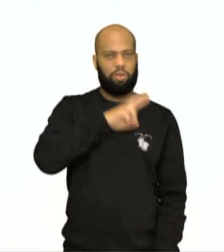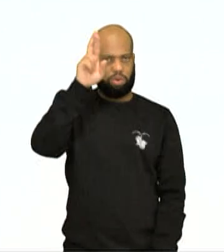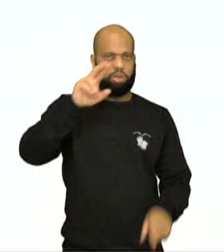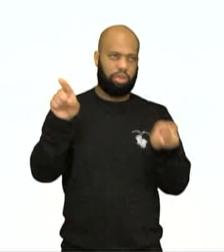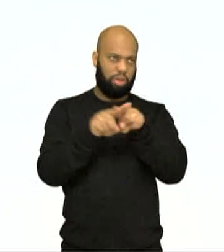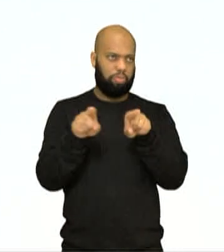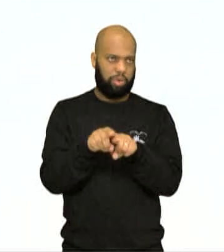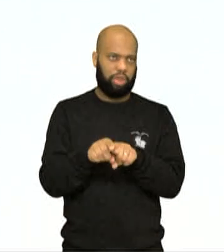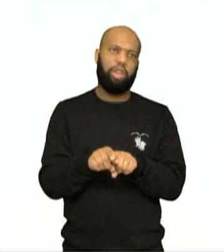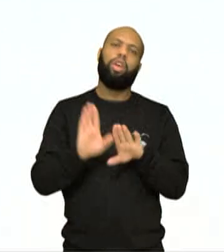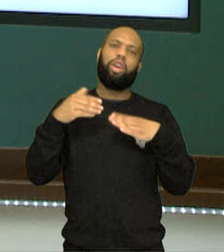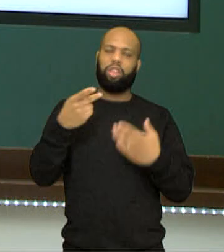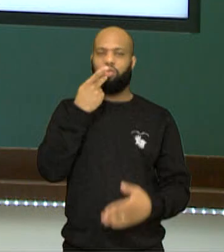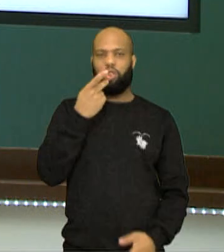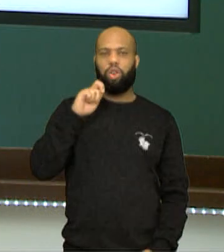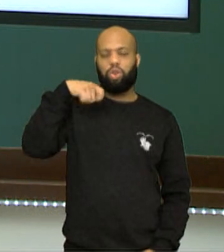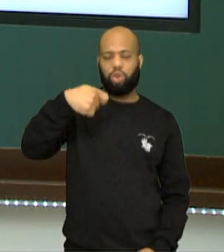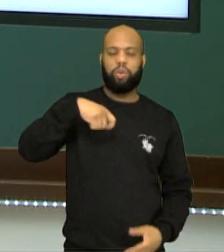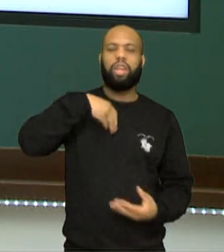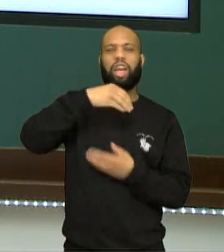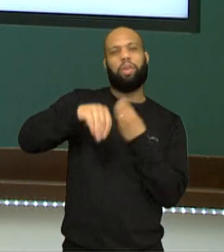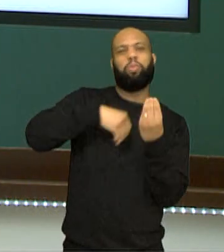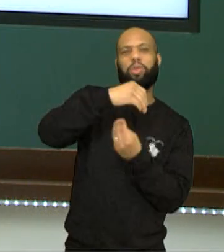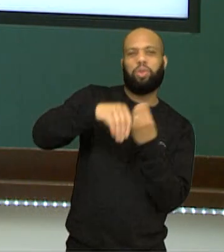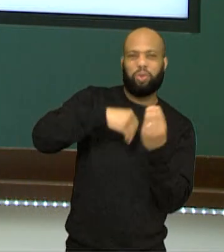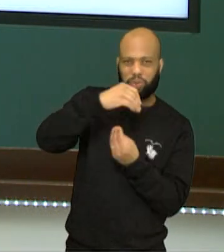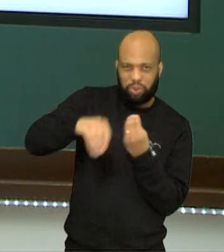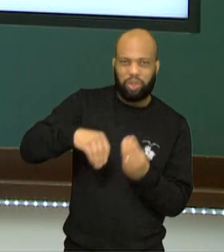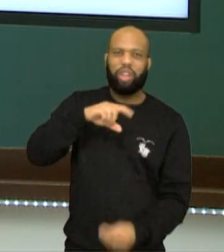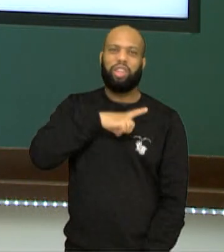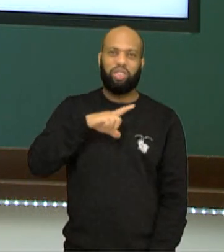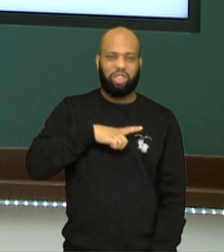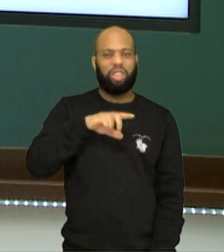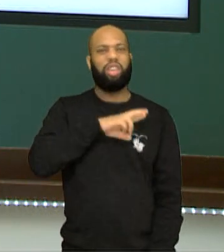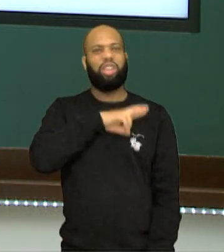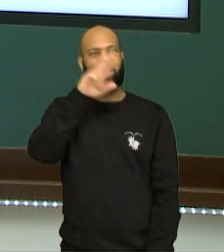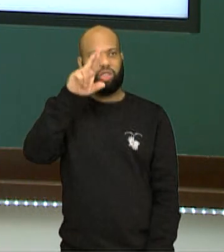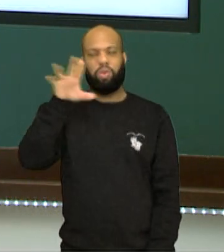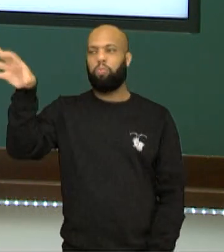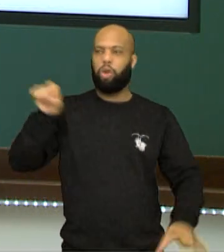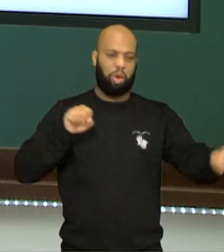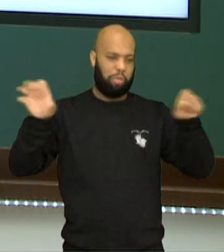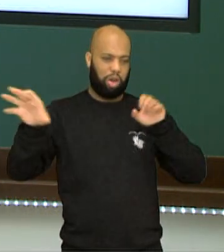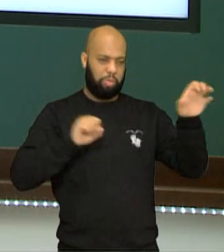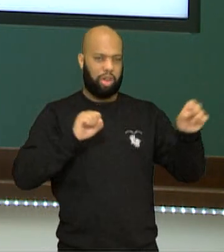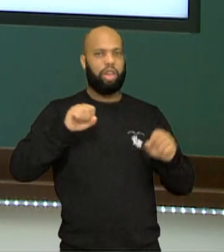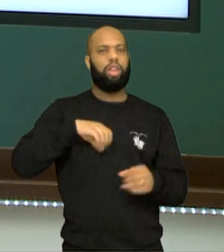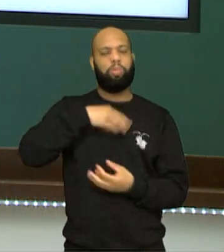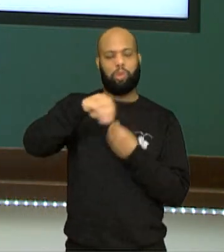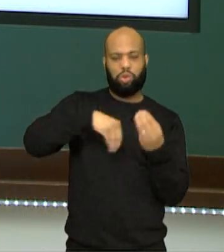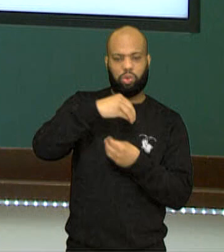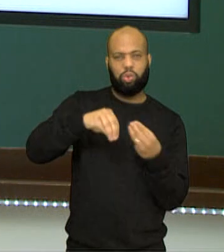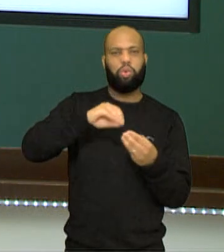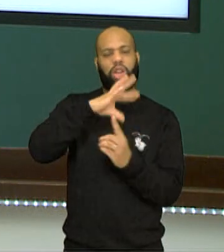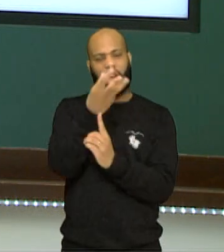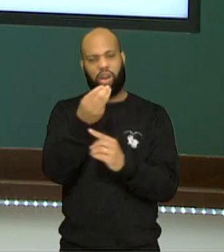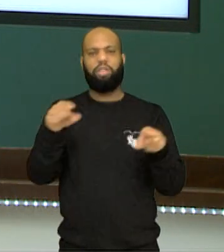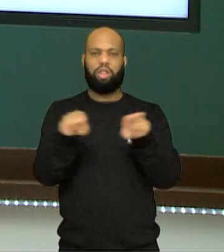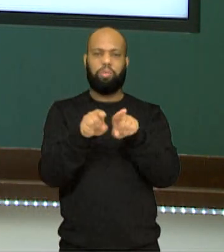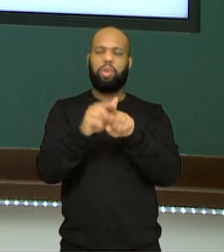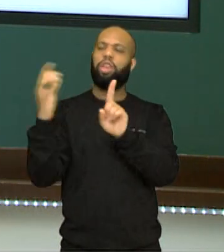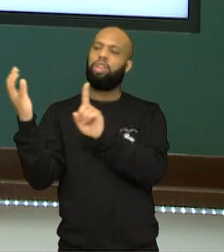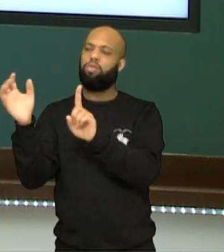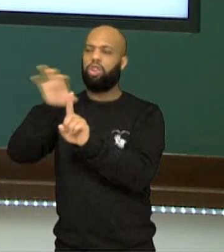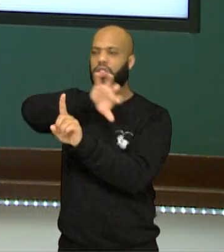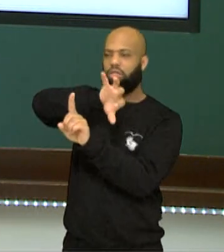Como a gente falou, a ideia do sincretismo, né? E dessa miscigenação de tudo, né? Da própria arte, uma influenciando a